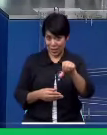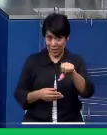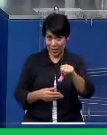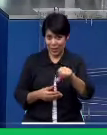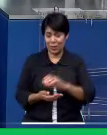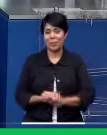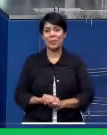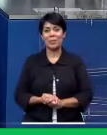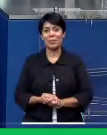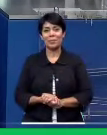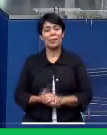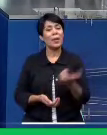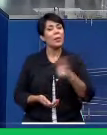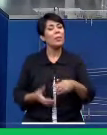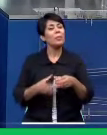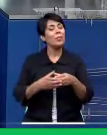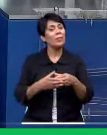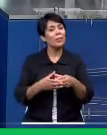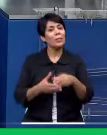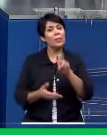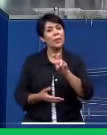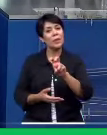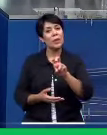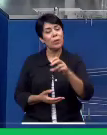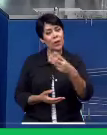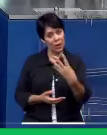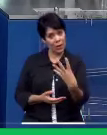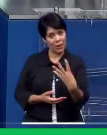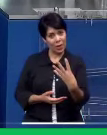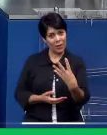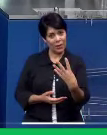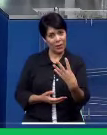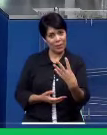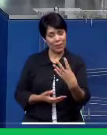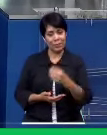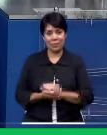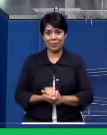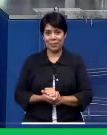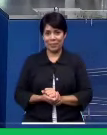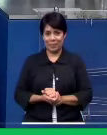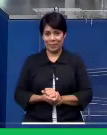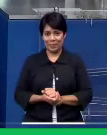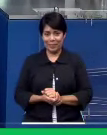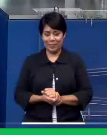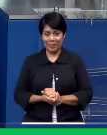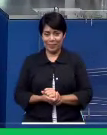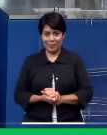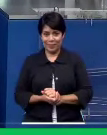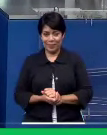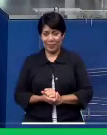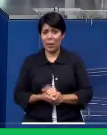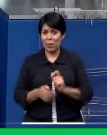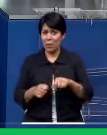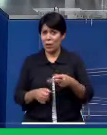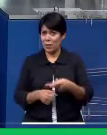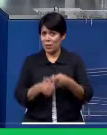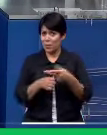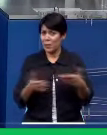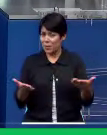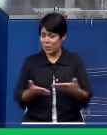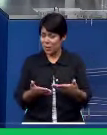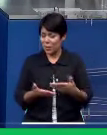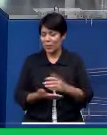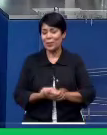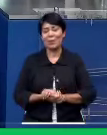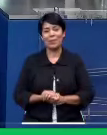2.259. Vem chegando o primeiro número, é bola 54. Confira do início ao fim a sua aposta. Você pode levar prêmios acertando